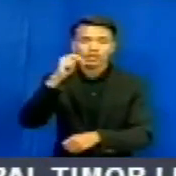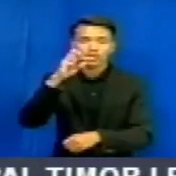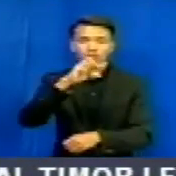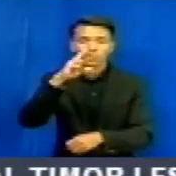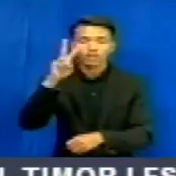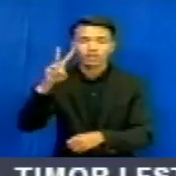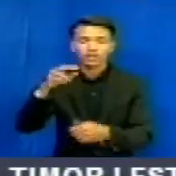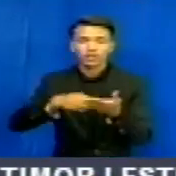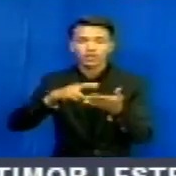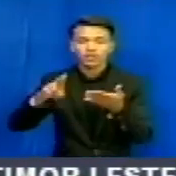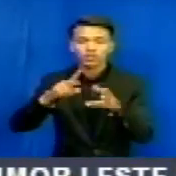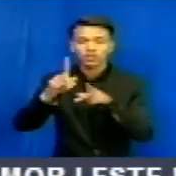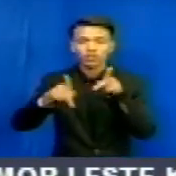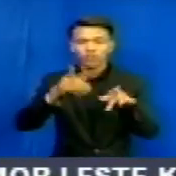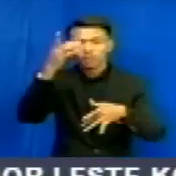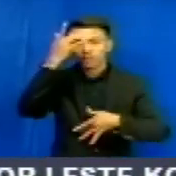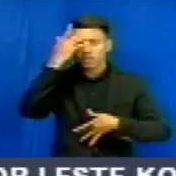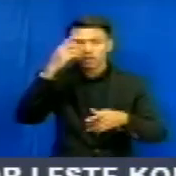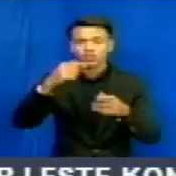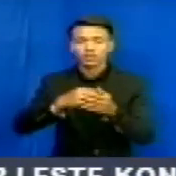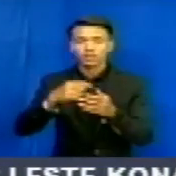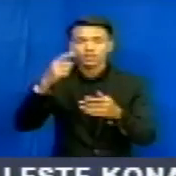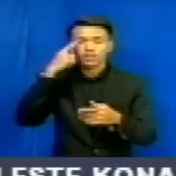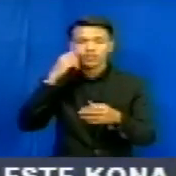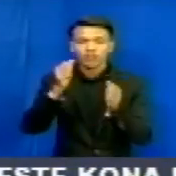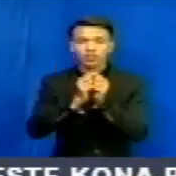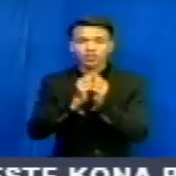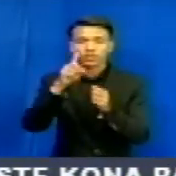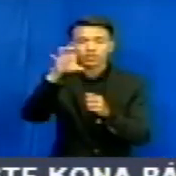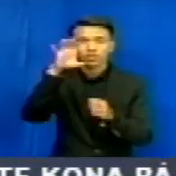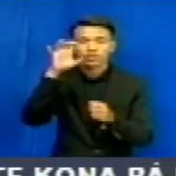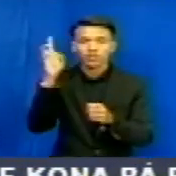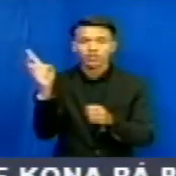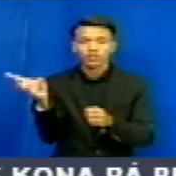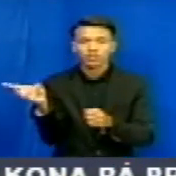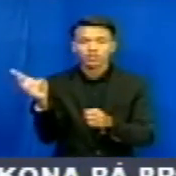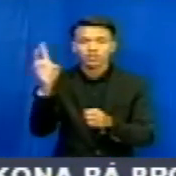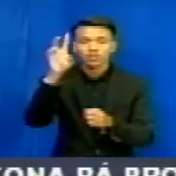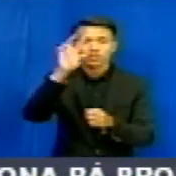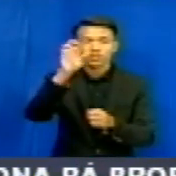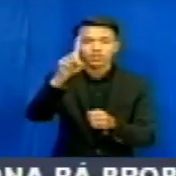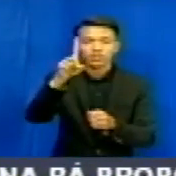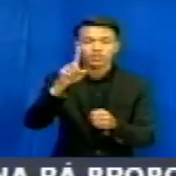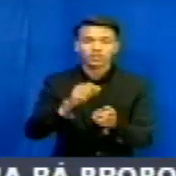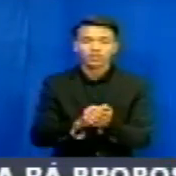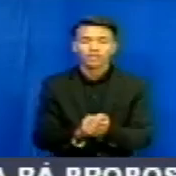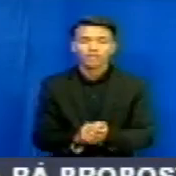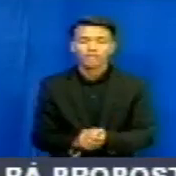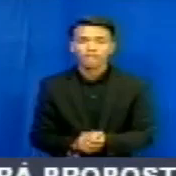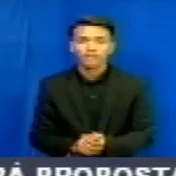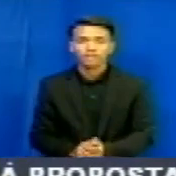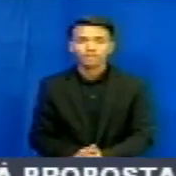resista, pacientes sofrem moras matan. Há muito criança atucida se anulo resincia. Ernestina